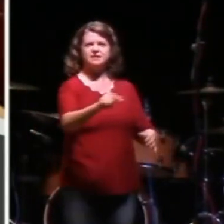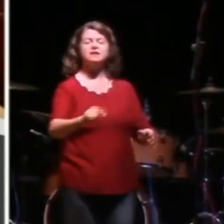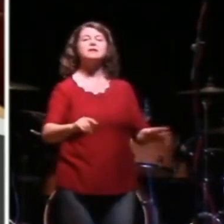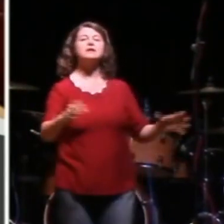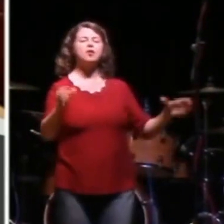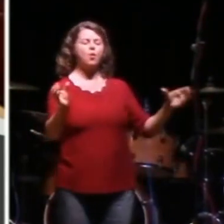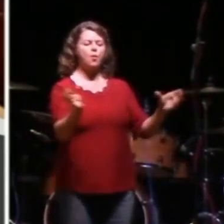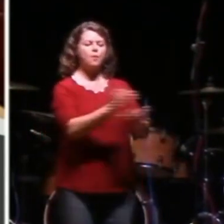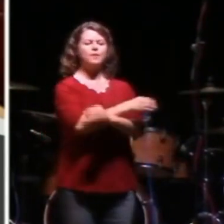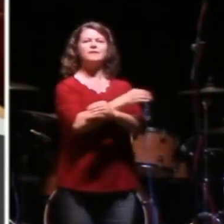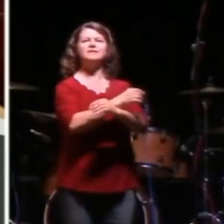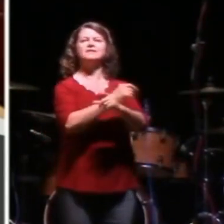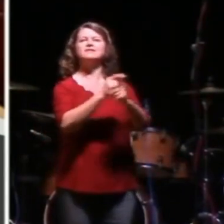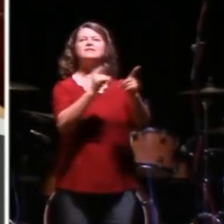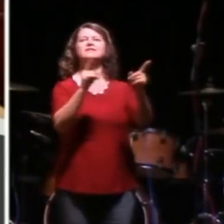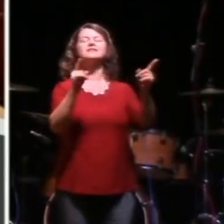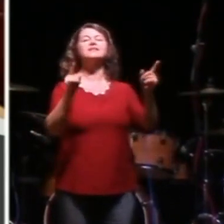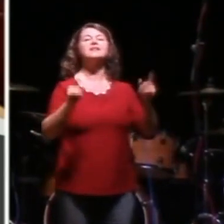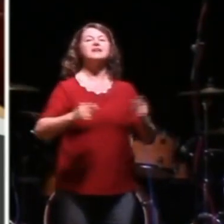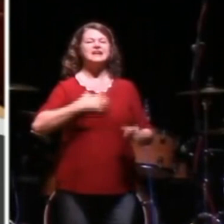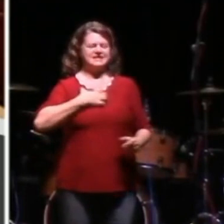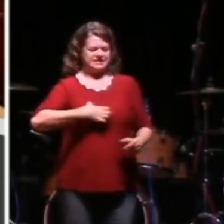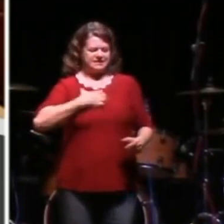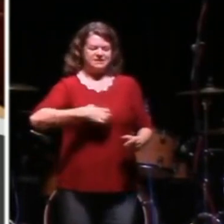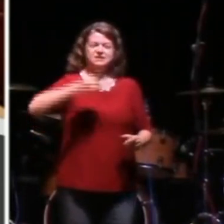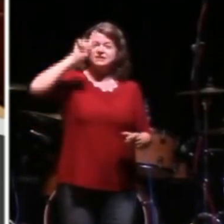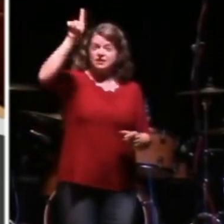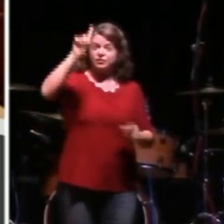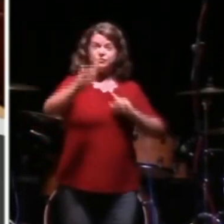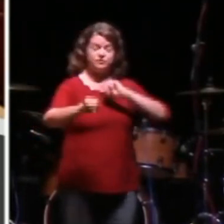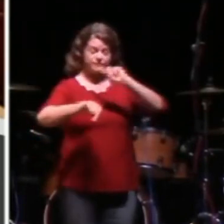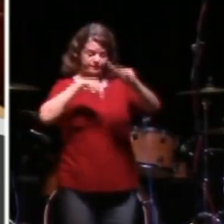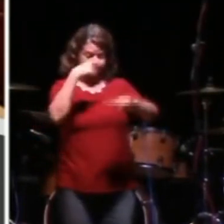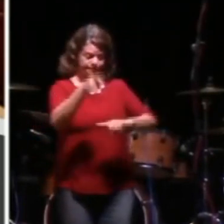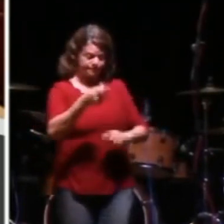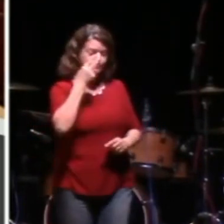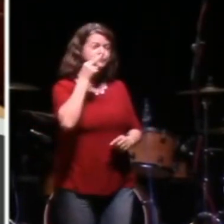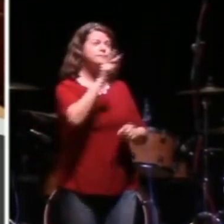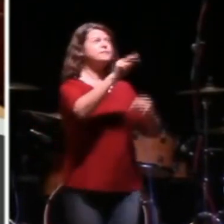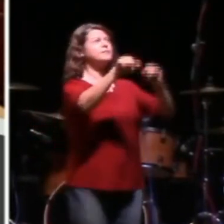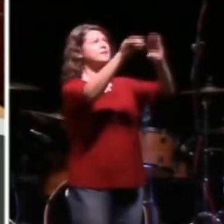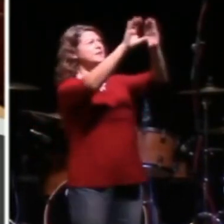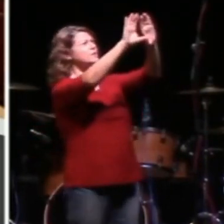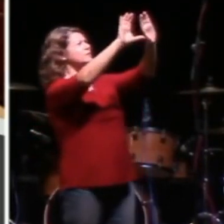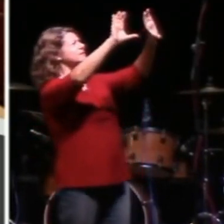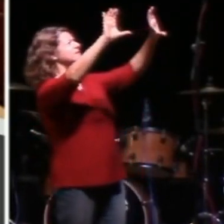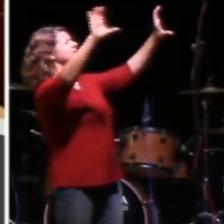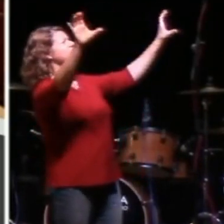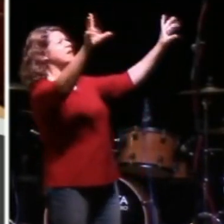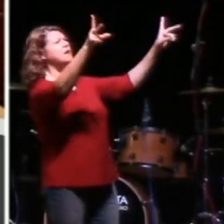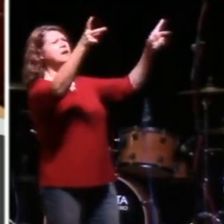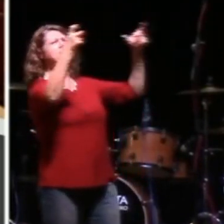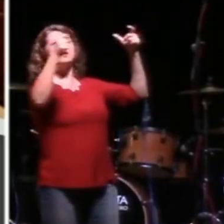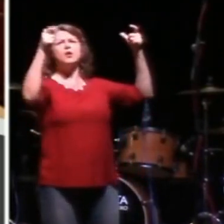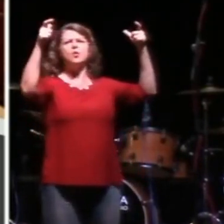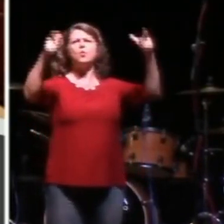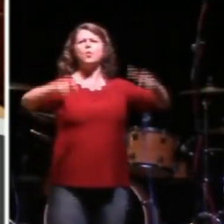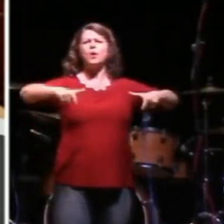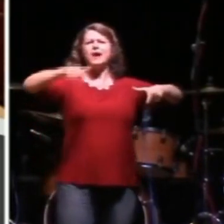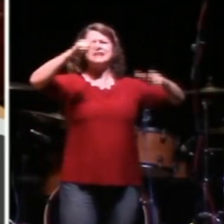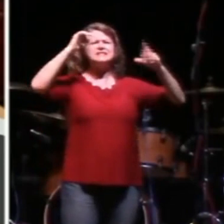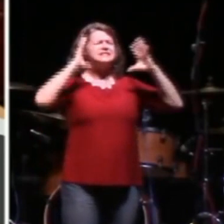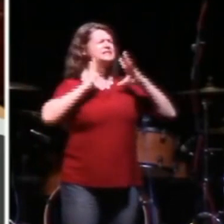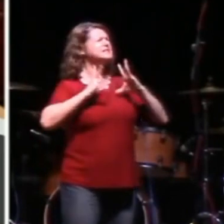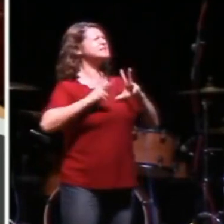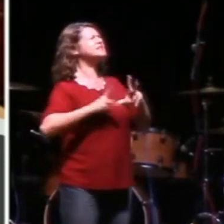completa a ira de deus depois disso olhei e vi que se abriu no céu santuário tabernáculo da aliança saíram